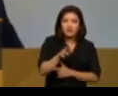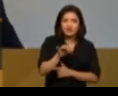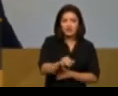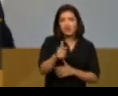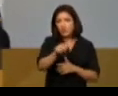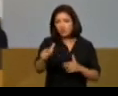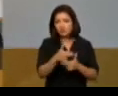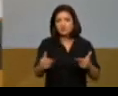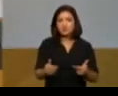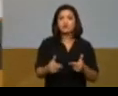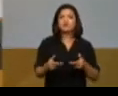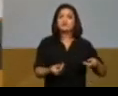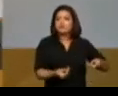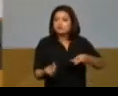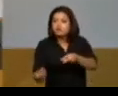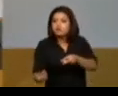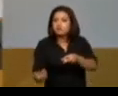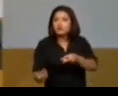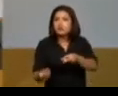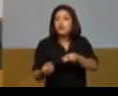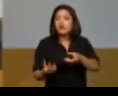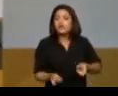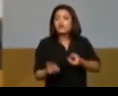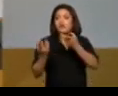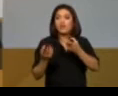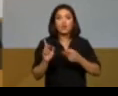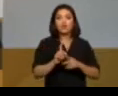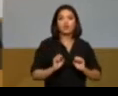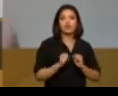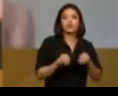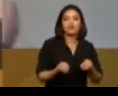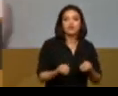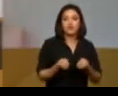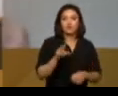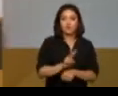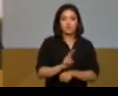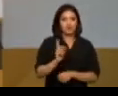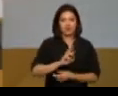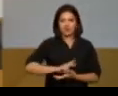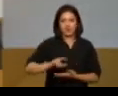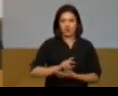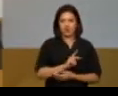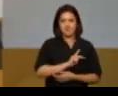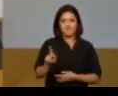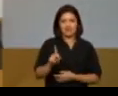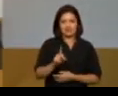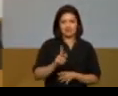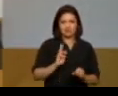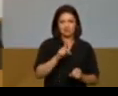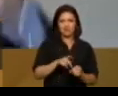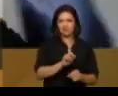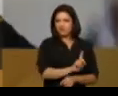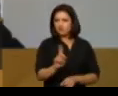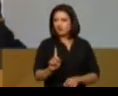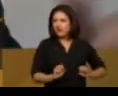da companhia ao invés de defendê-la. O presidente da Petrobras não foi defendê-la, a companhia, perante o